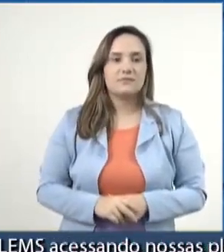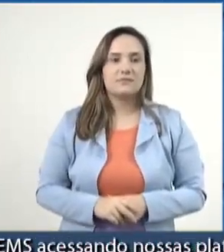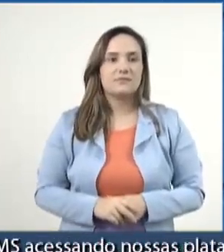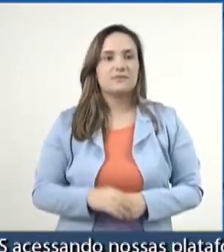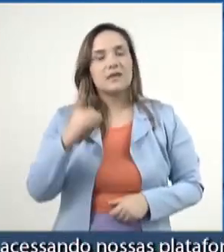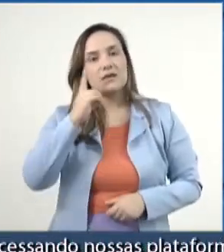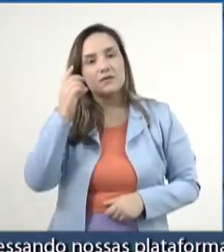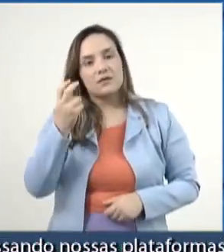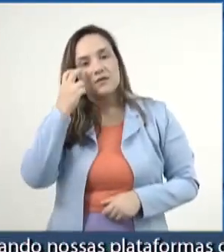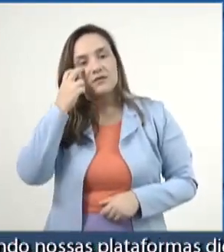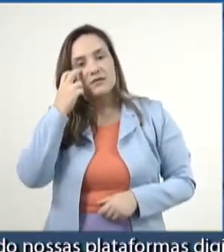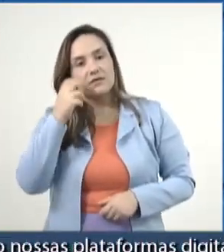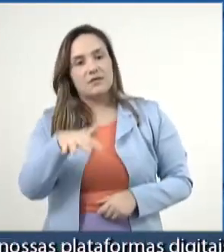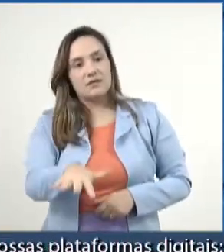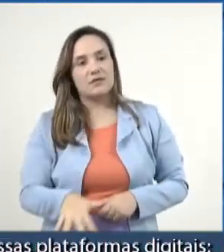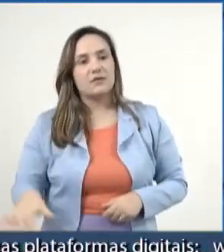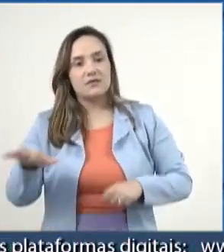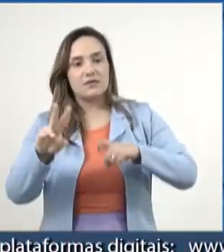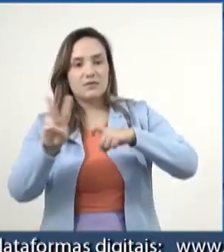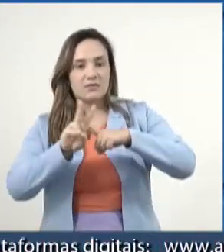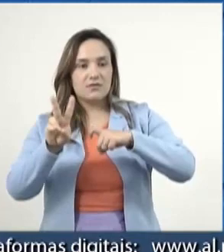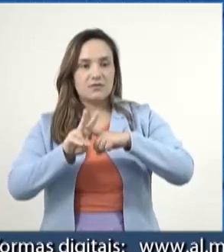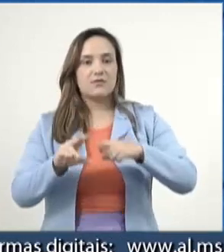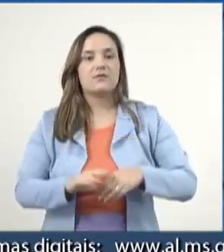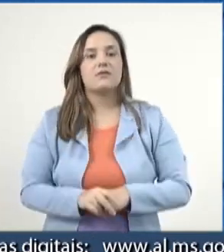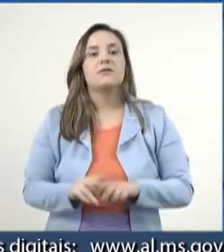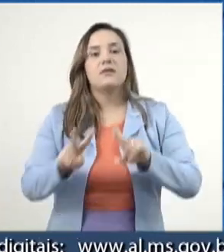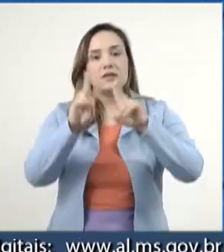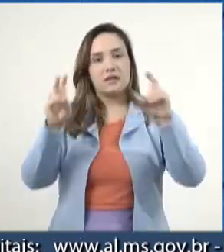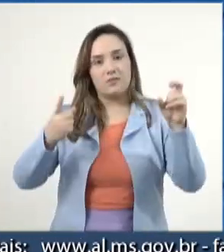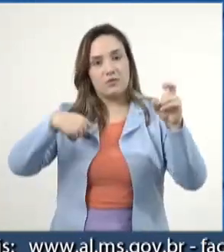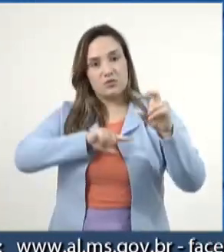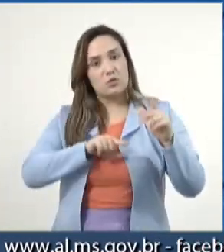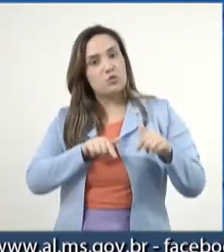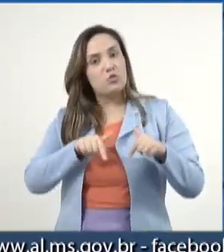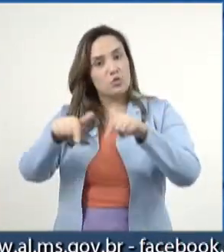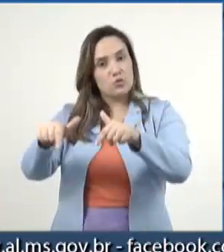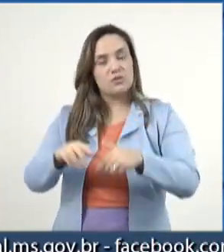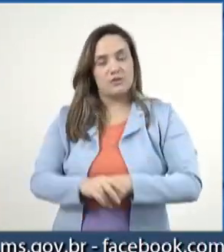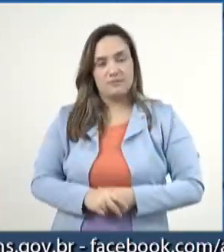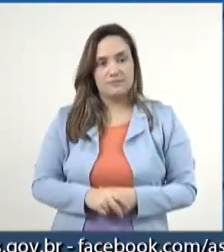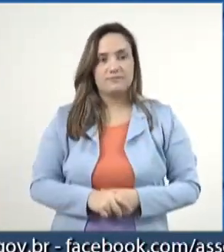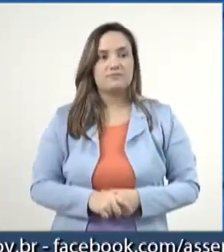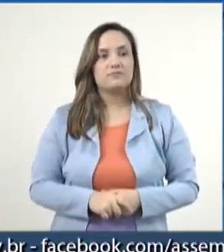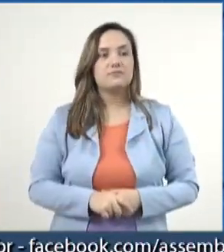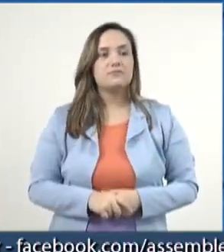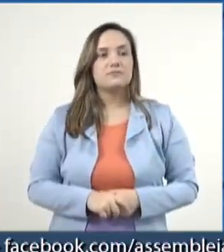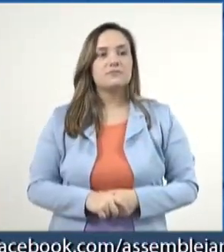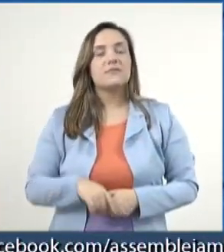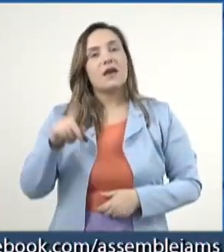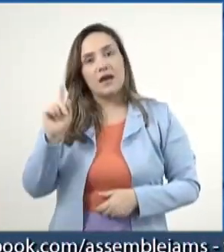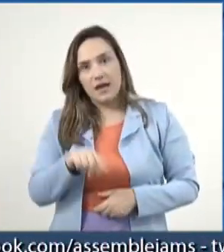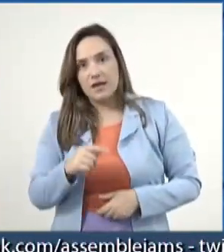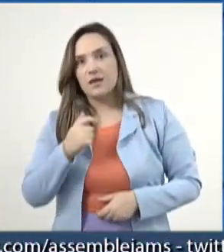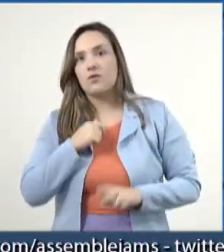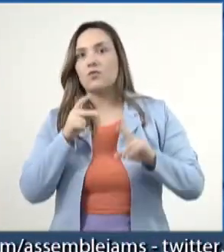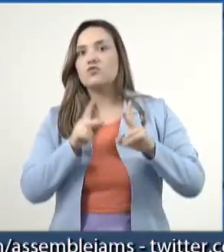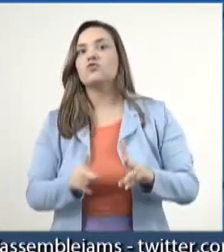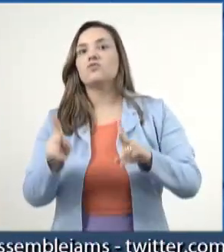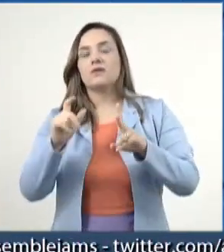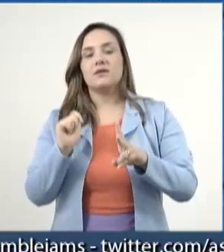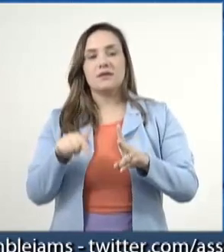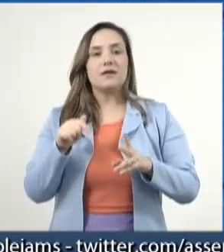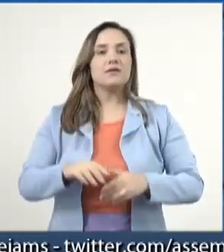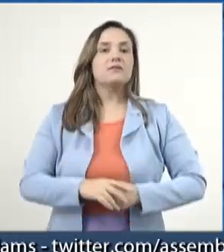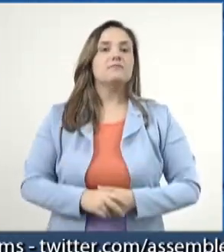deputado Márcio, que é da área veterinário, uma das pautas que a gente tem defendido, e que é uma das pautas que a gente vai defender aqui, e quando estava na